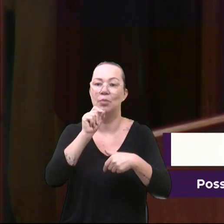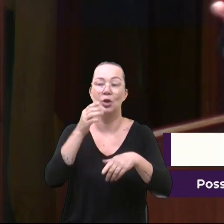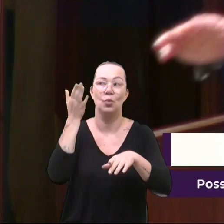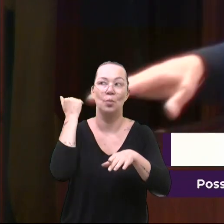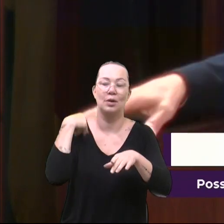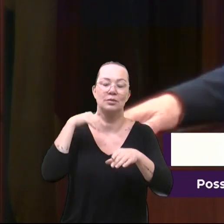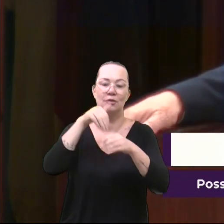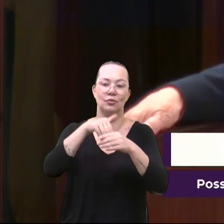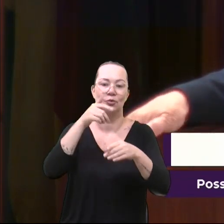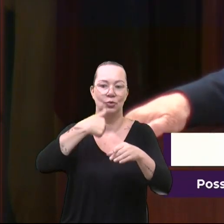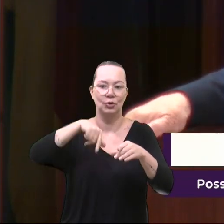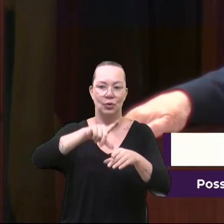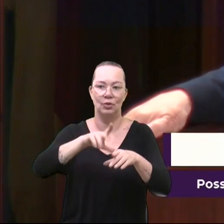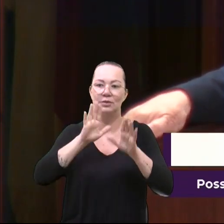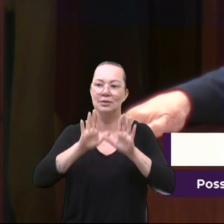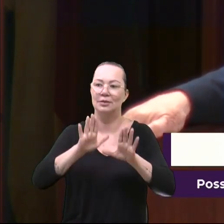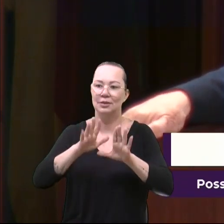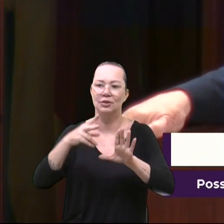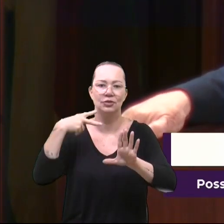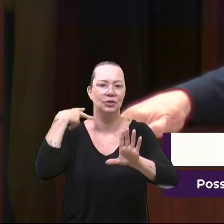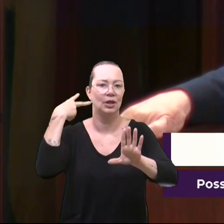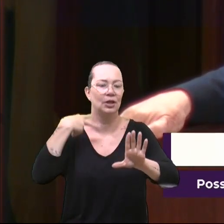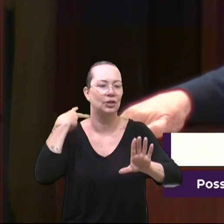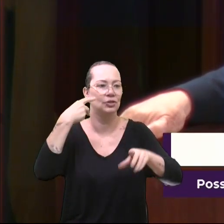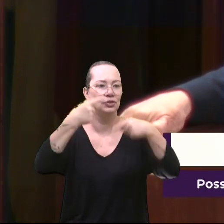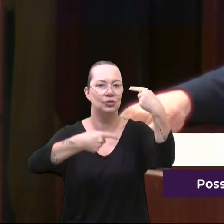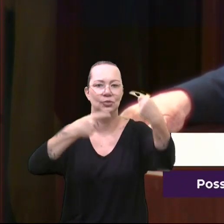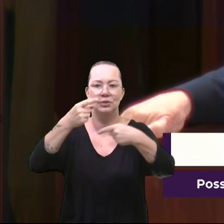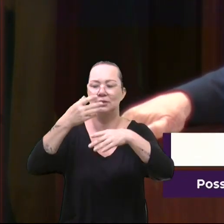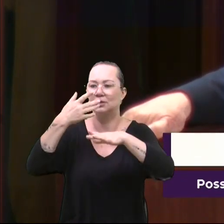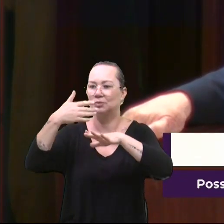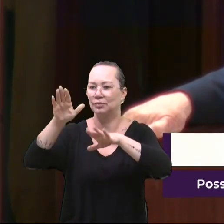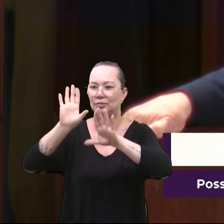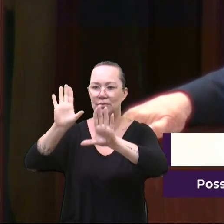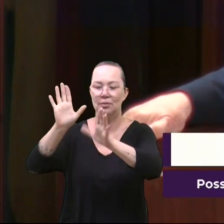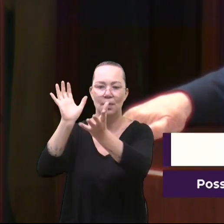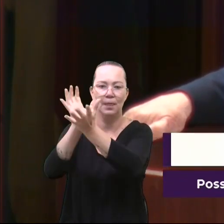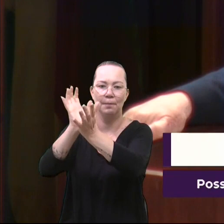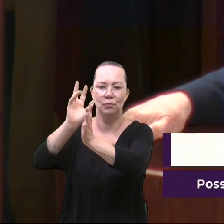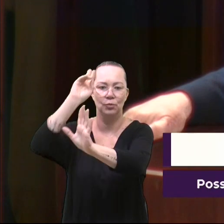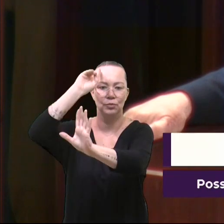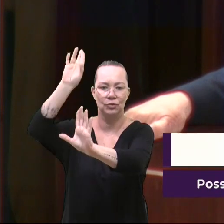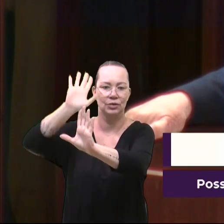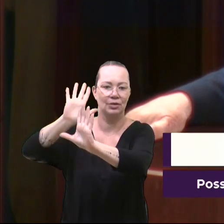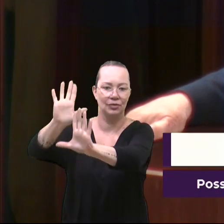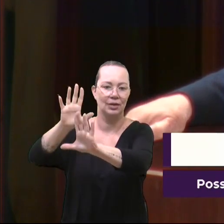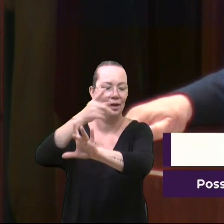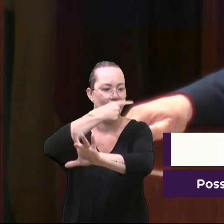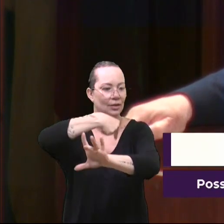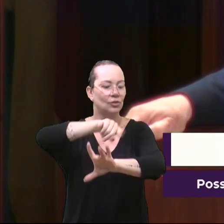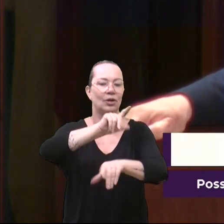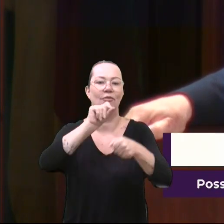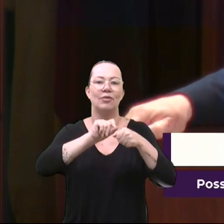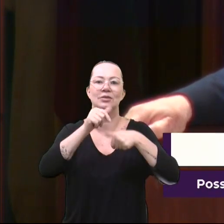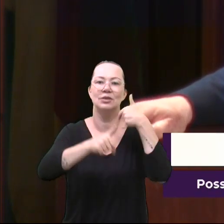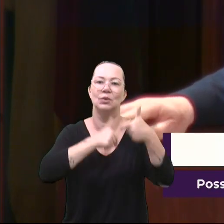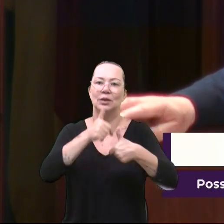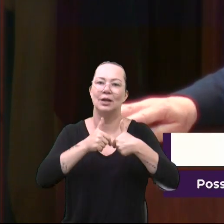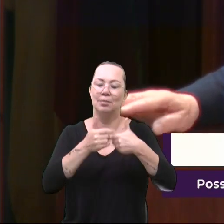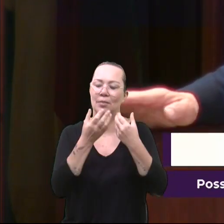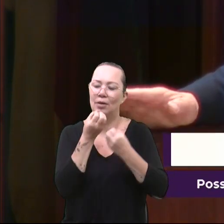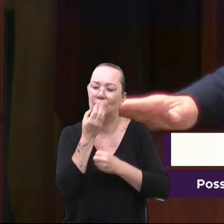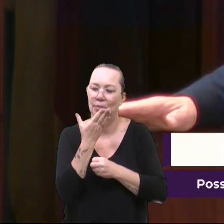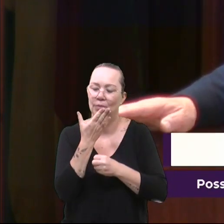da questão da política para os presidentes de partido e para os partidos, que é a quem cabe exatamente. E